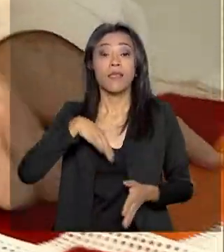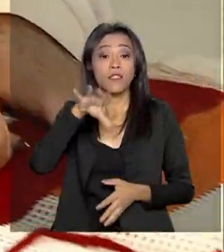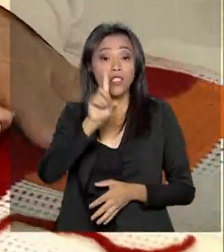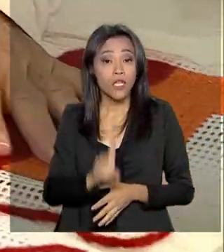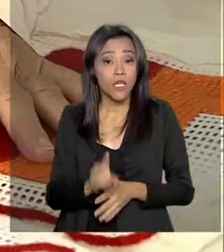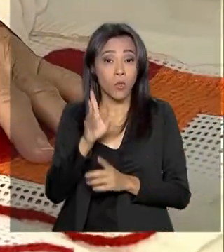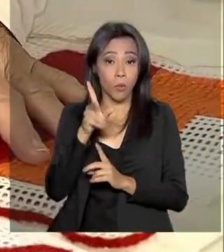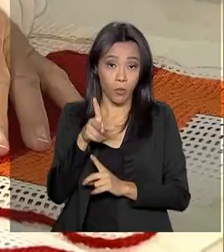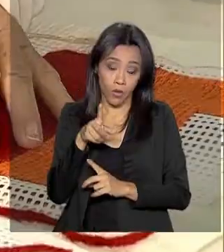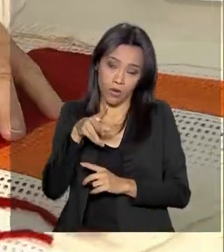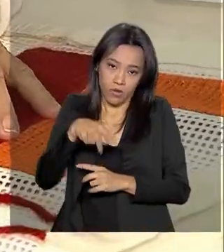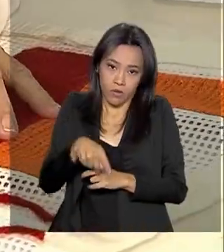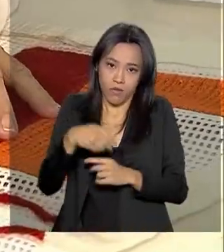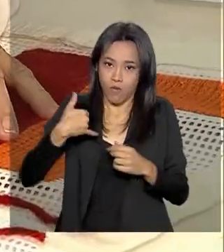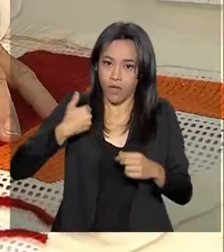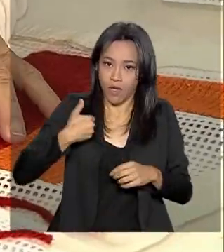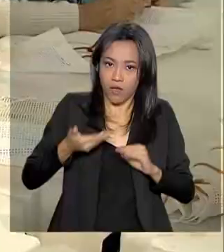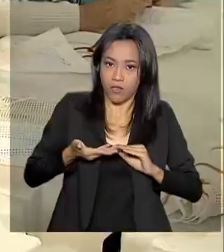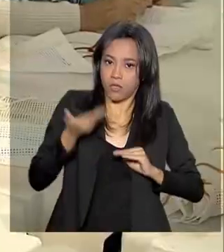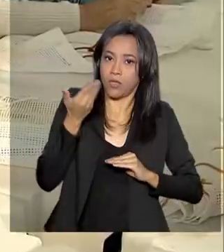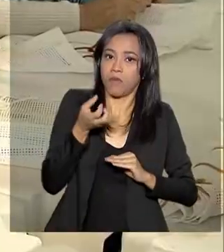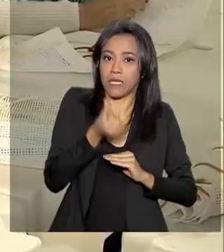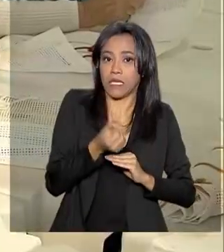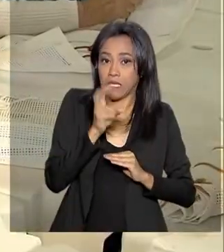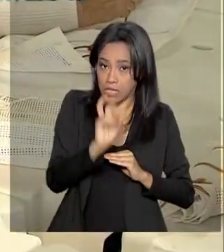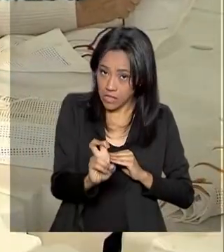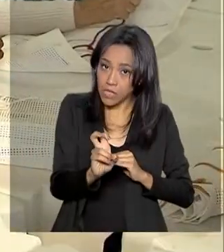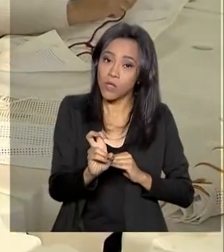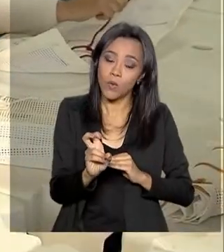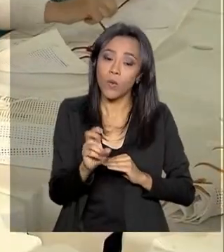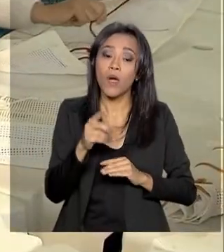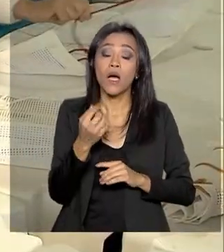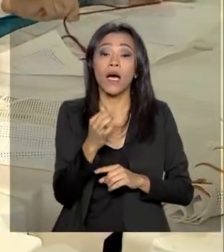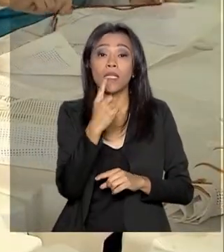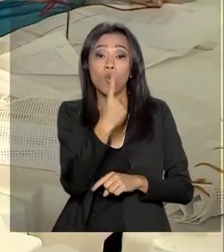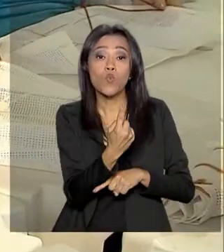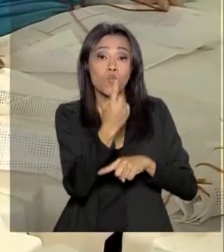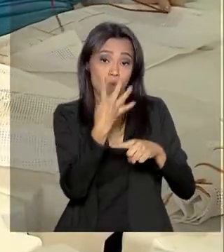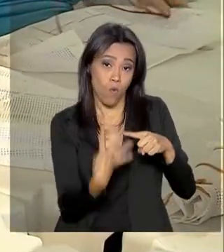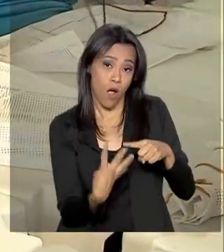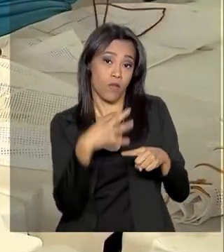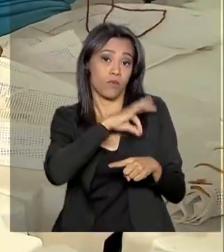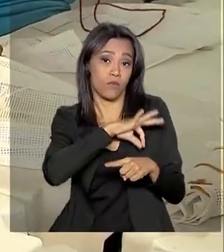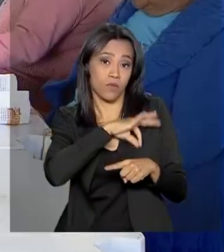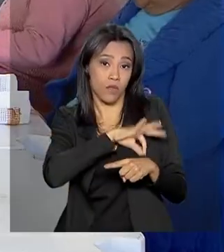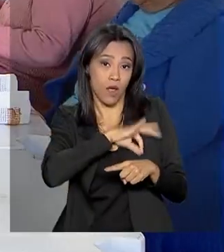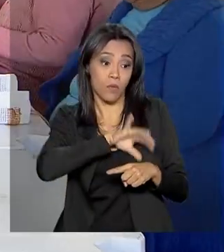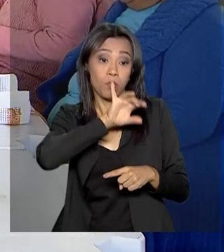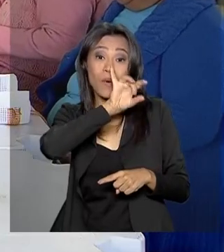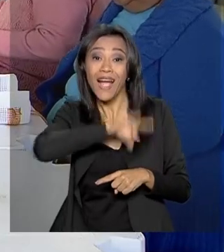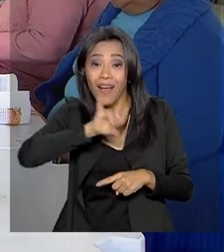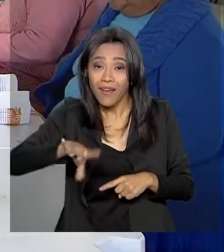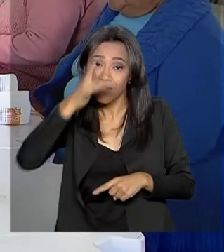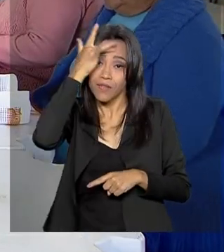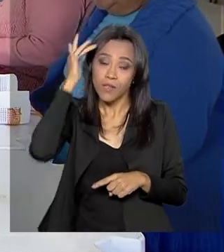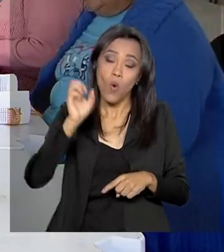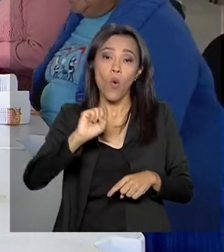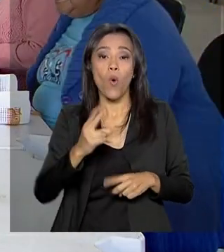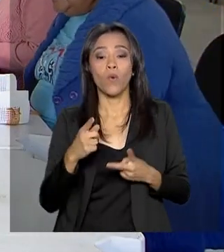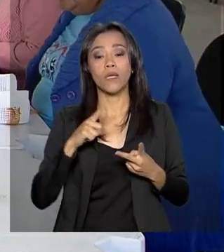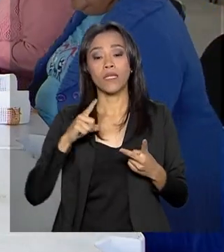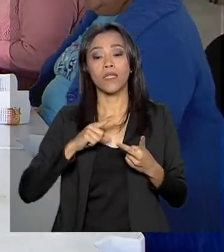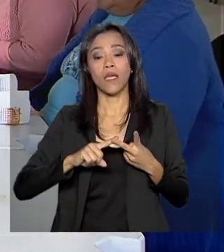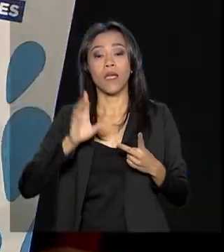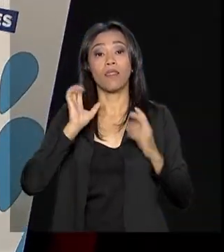idosos com mais de 65 anos que possuam renda familiar de até um quarto do salário mínimo por pessoa ou quem tem algum tipo de